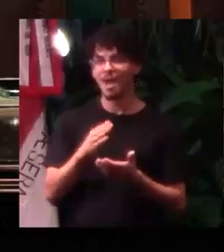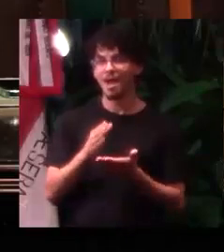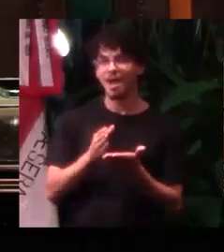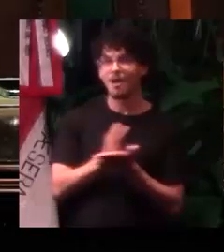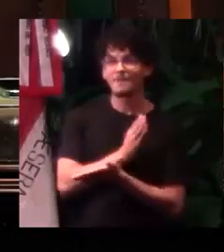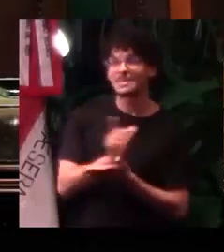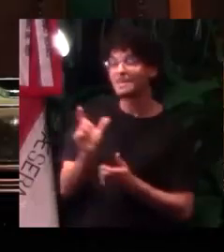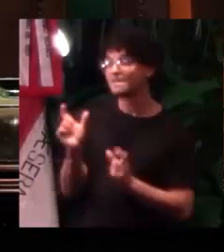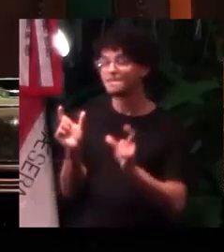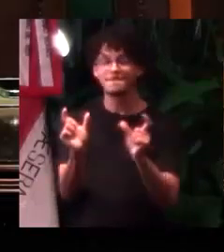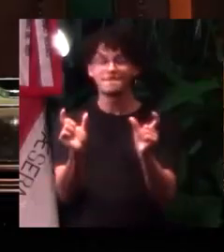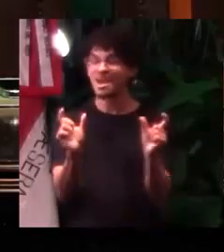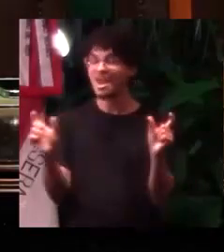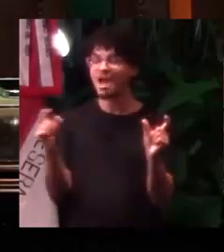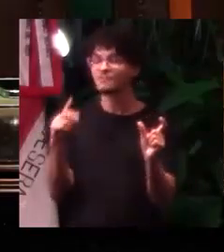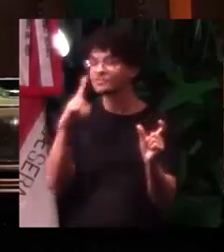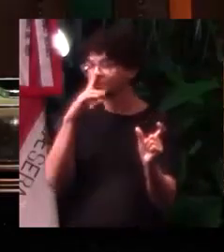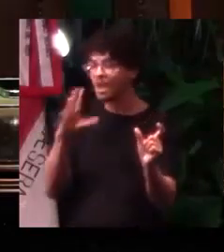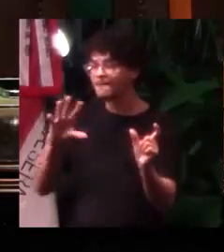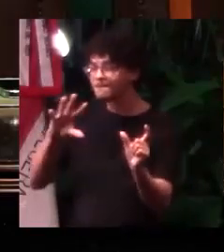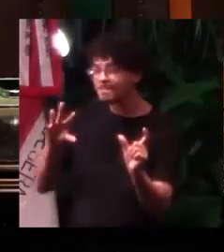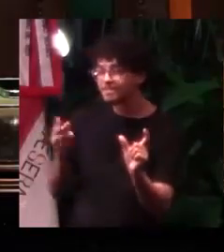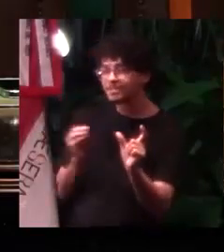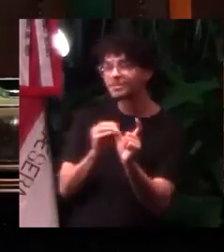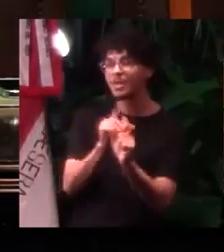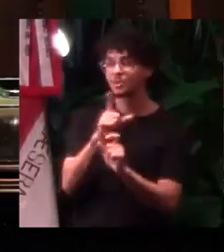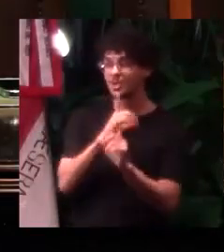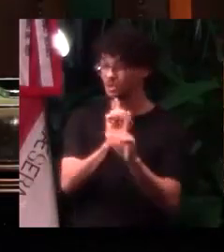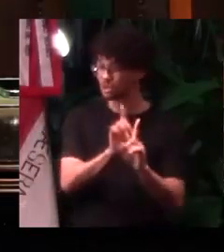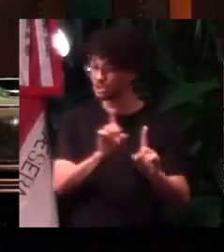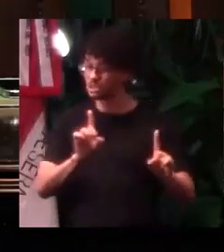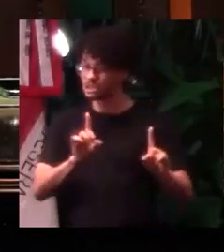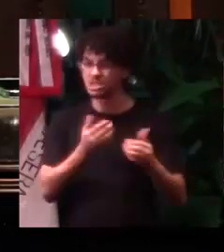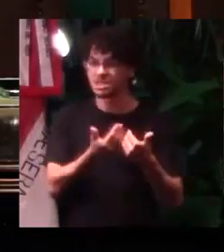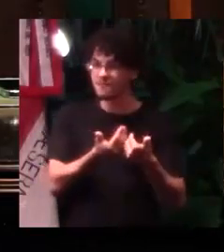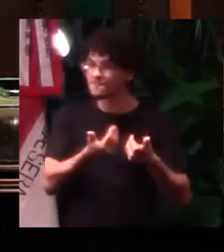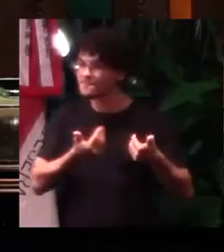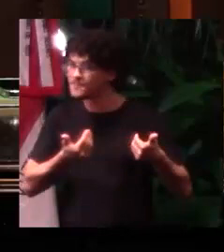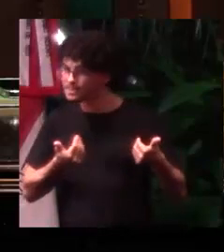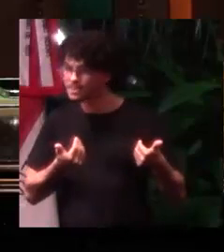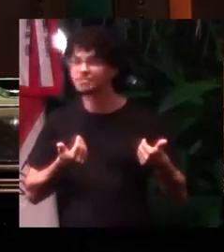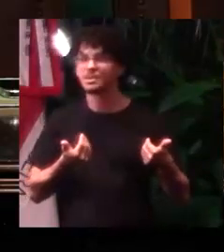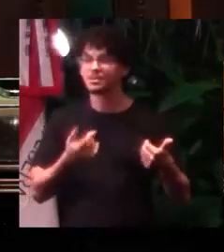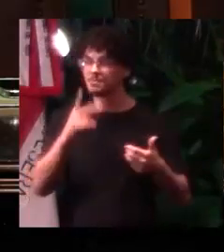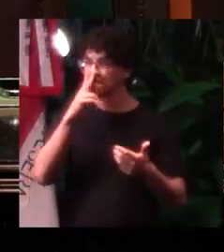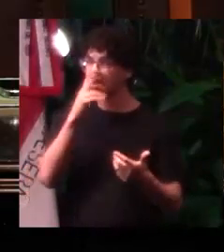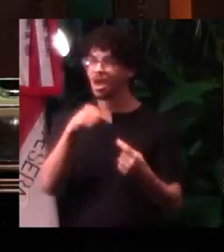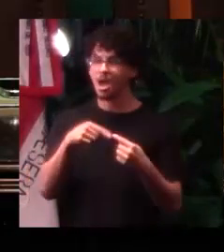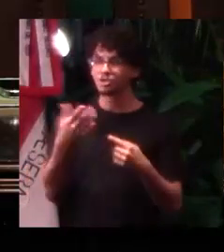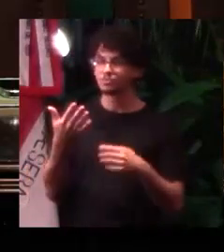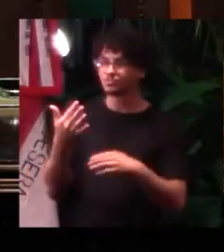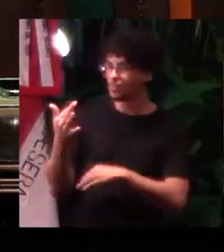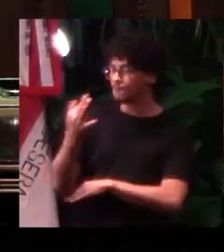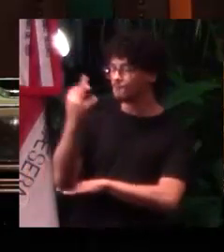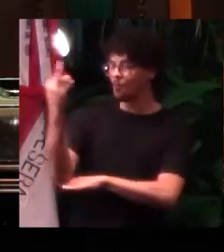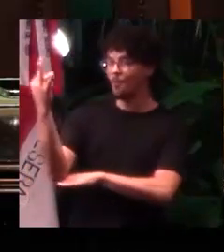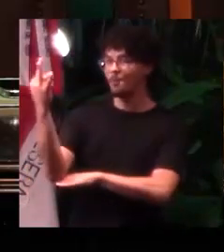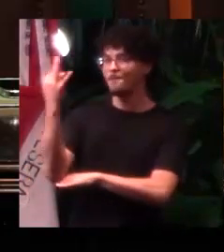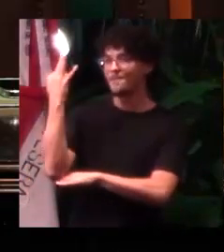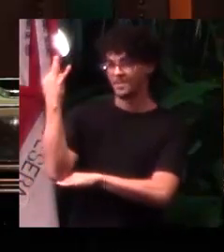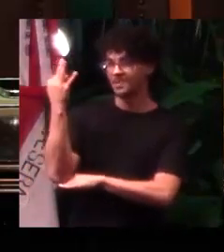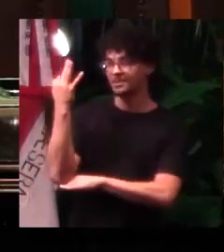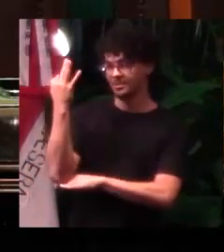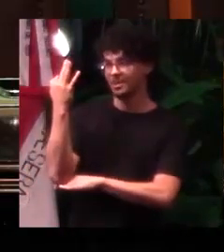palavras que, evidentemente, trazem esse distanciamento, não é? Essa formalidade que, de certa